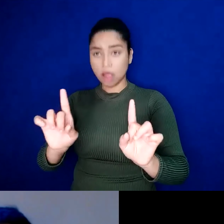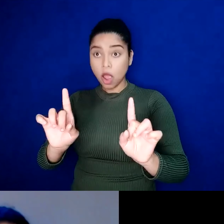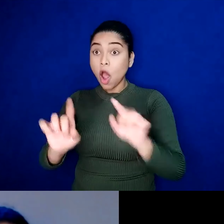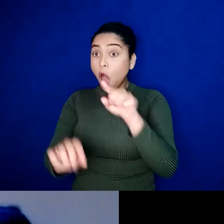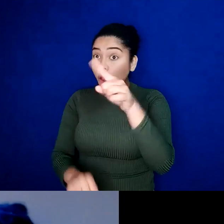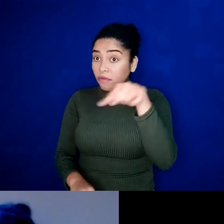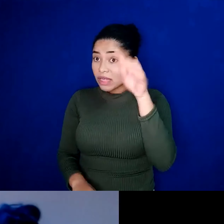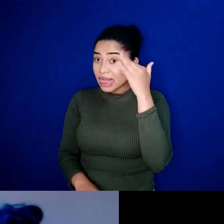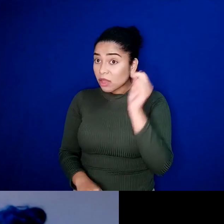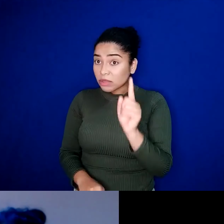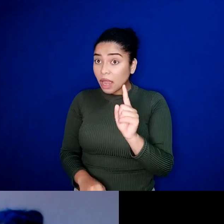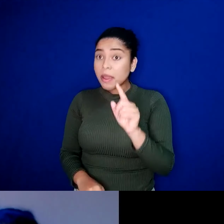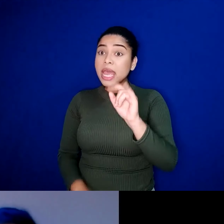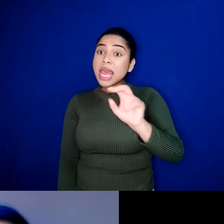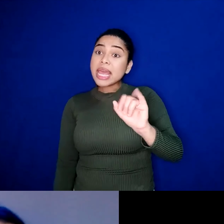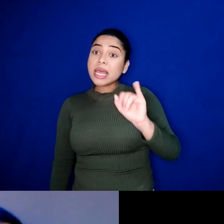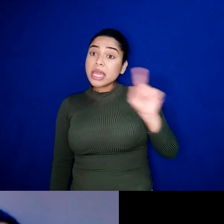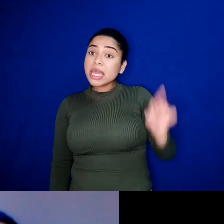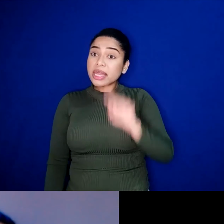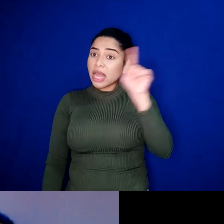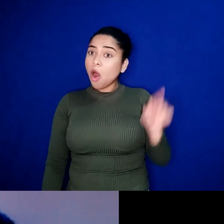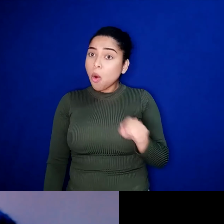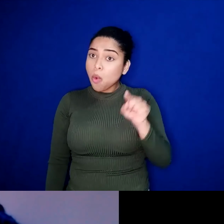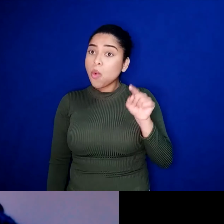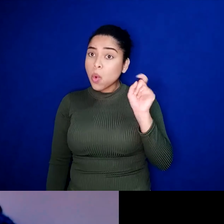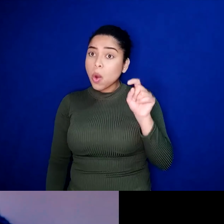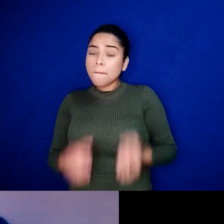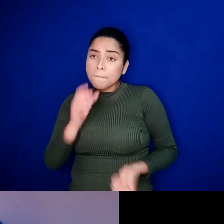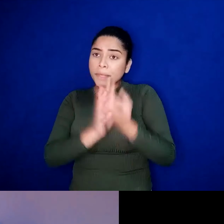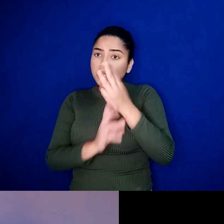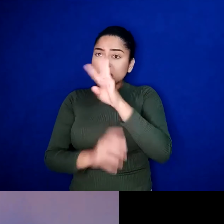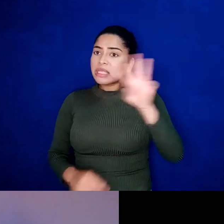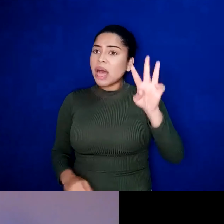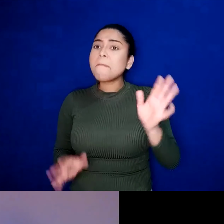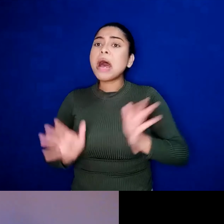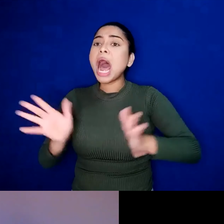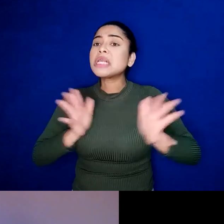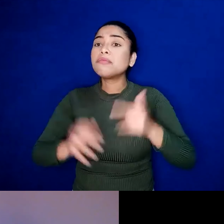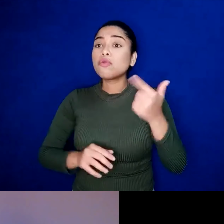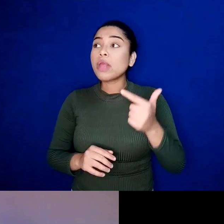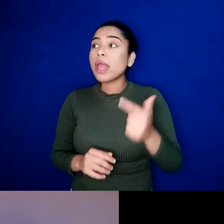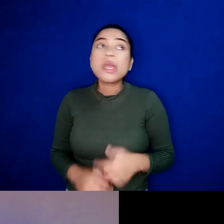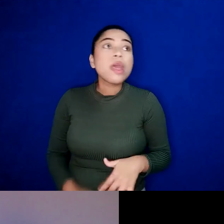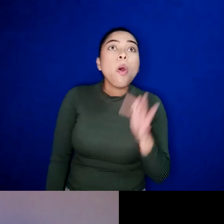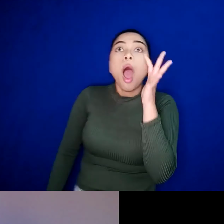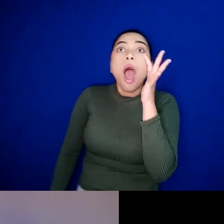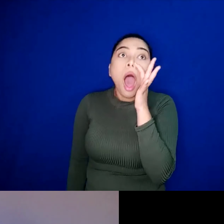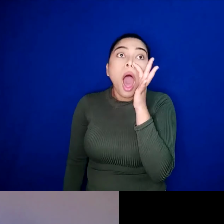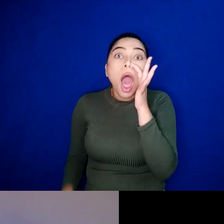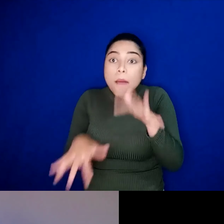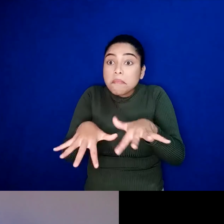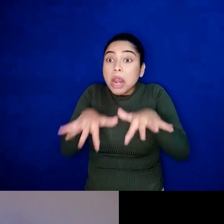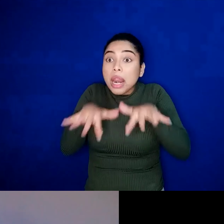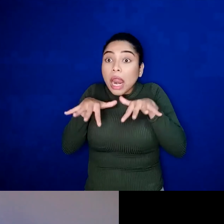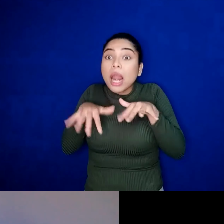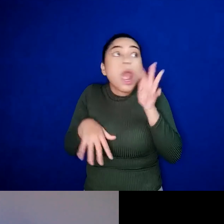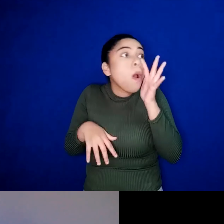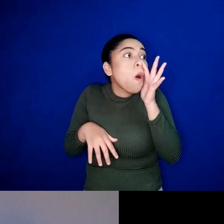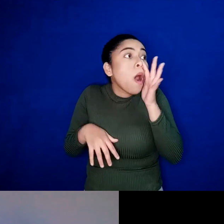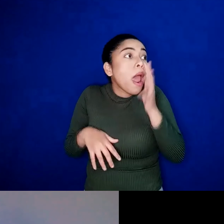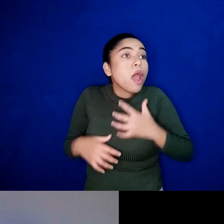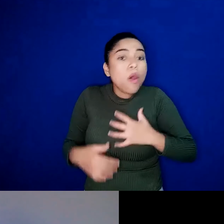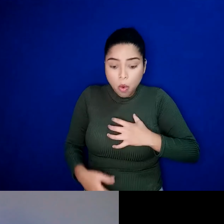e tal acabou de lançar o novo site adivinha ele não é acessível e eu tava lá no Paulo não na plateia nesse momento eu virei meu